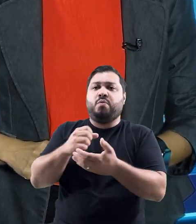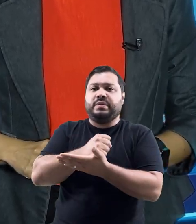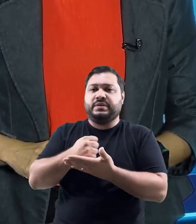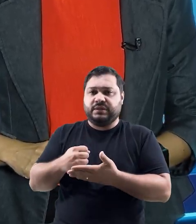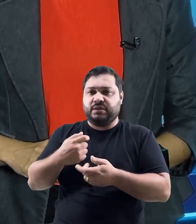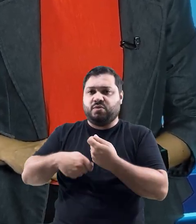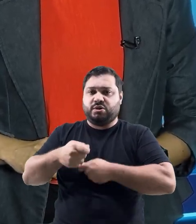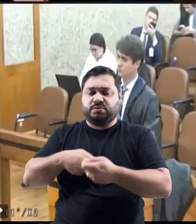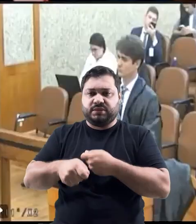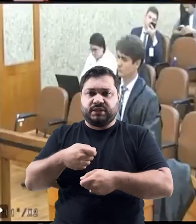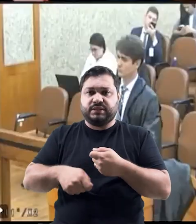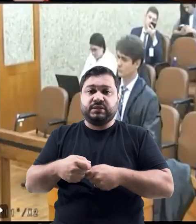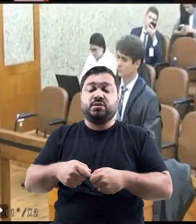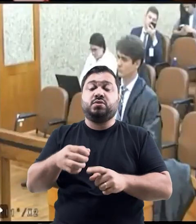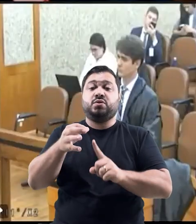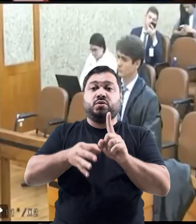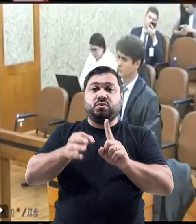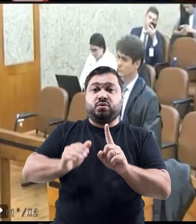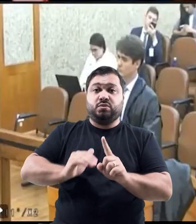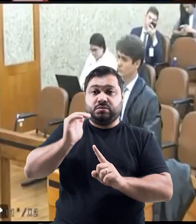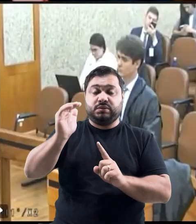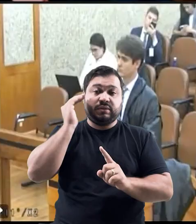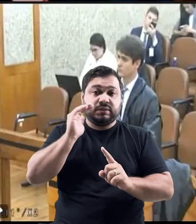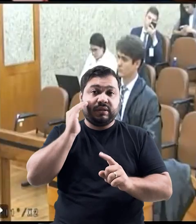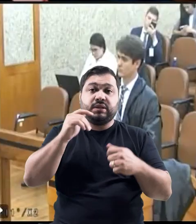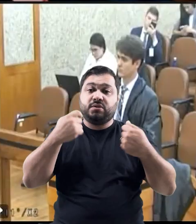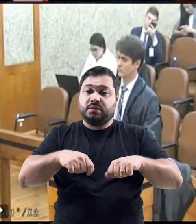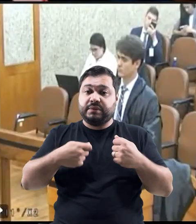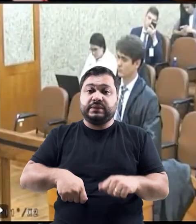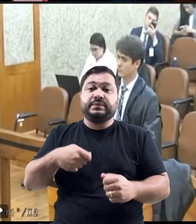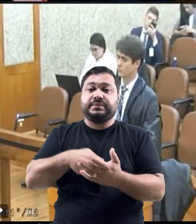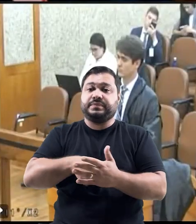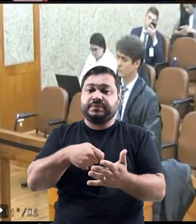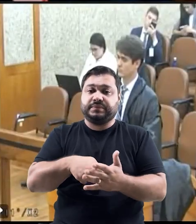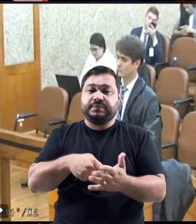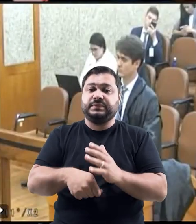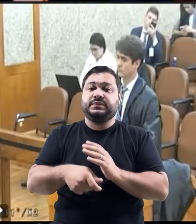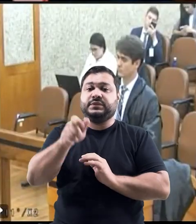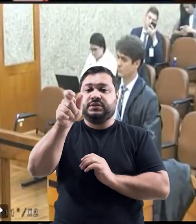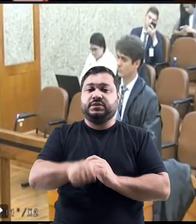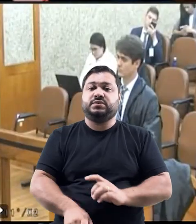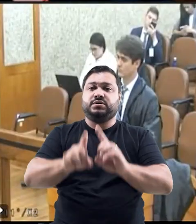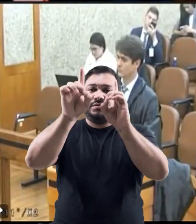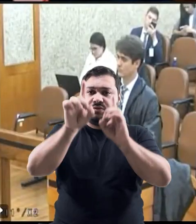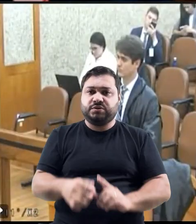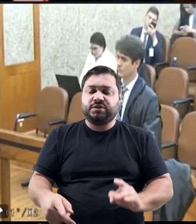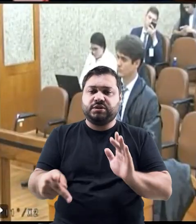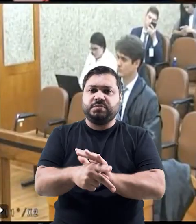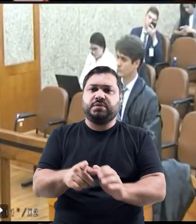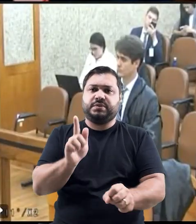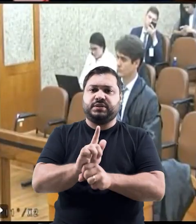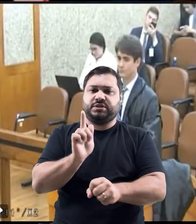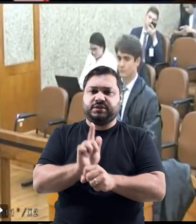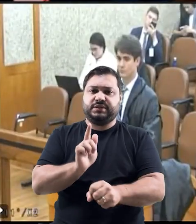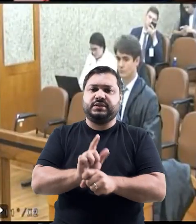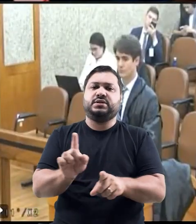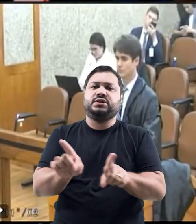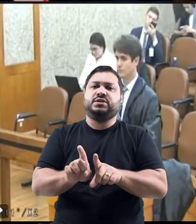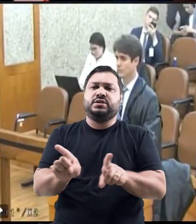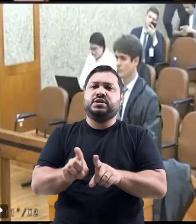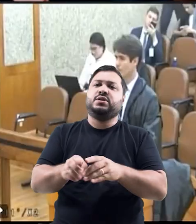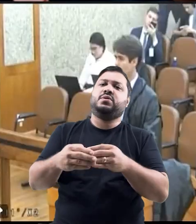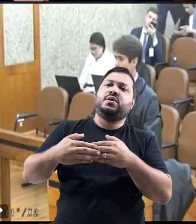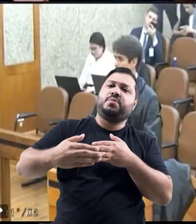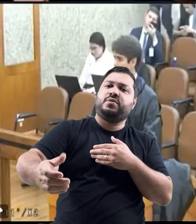com a administração, o magistrado entendeu que devem ser assegurados à autora os direitos da gestante, incluindo